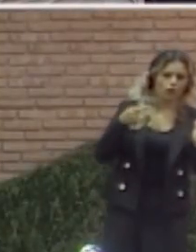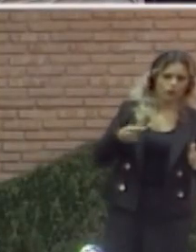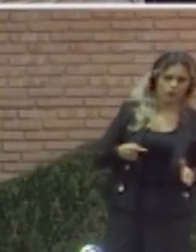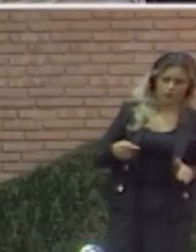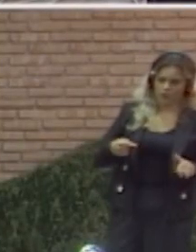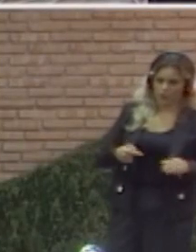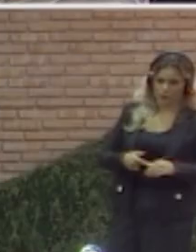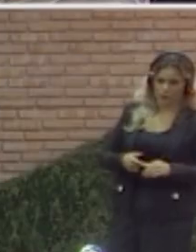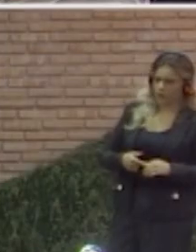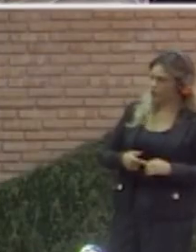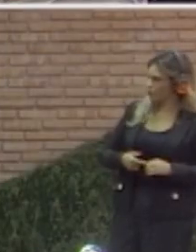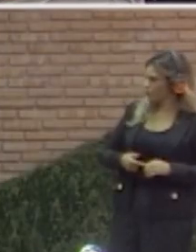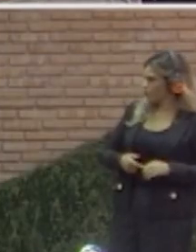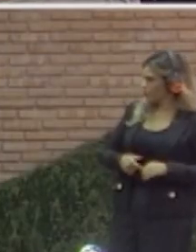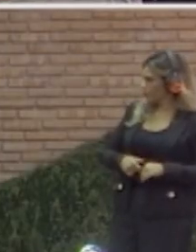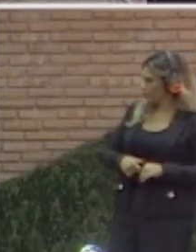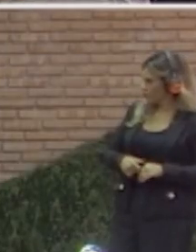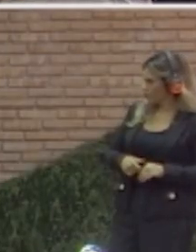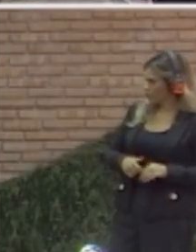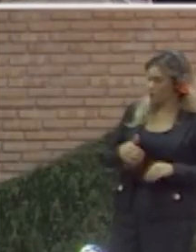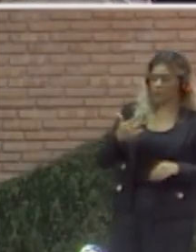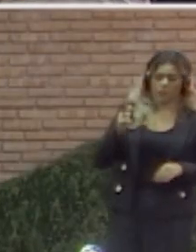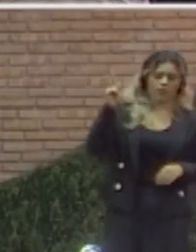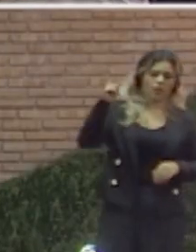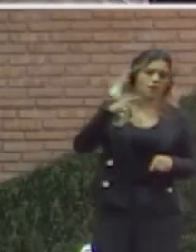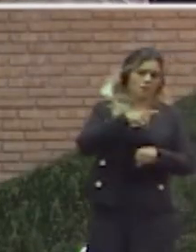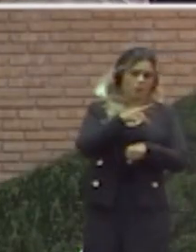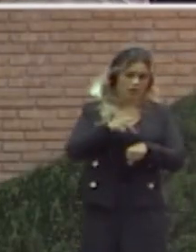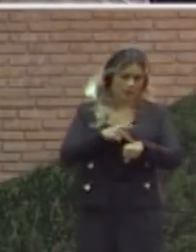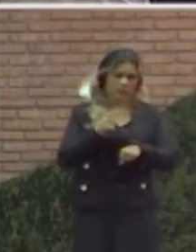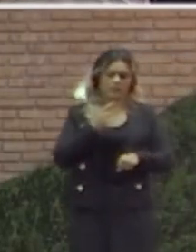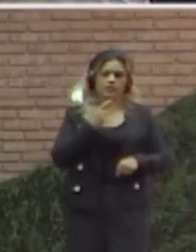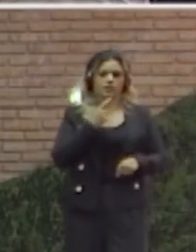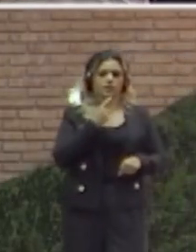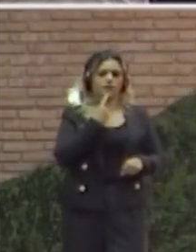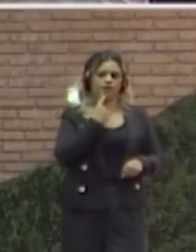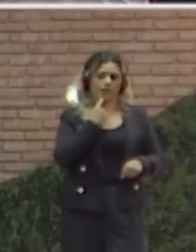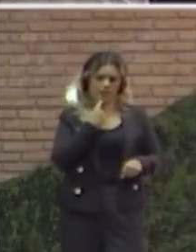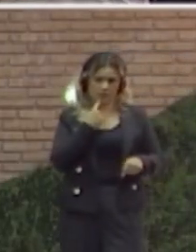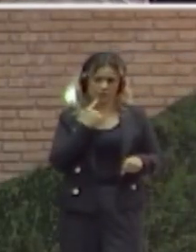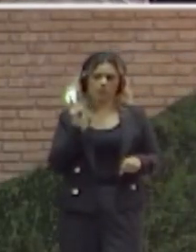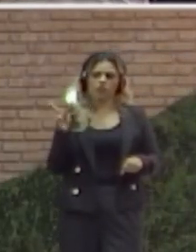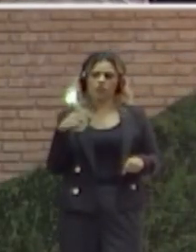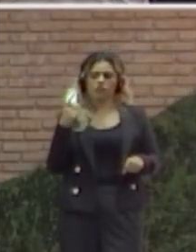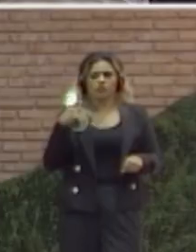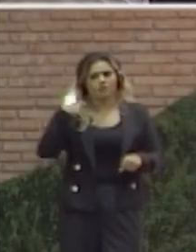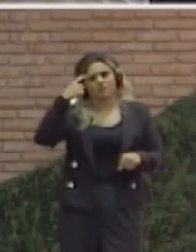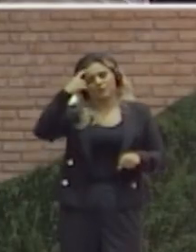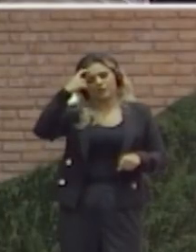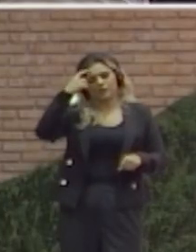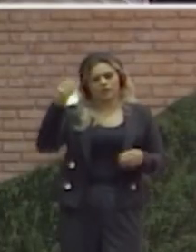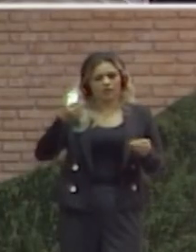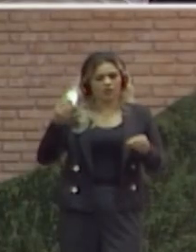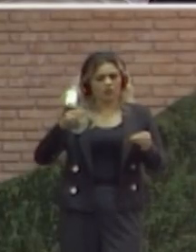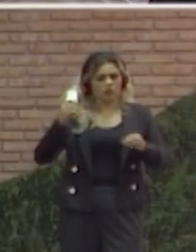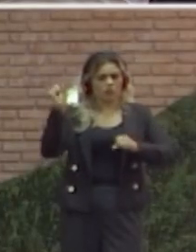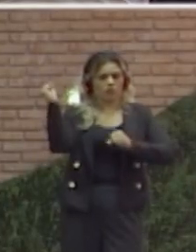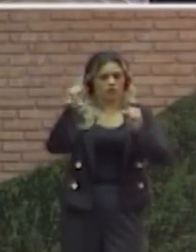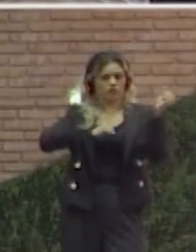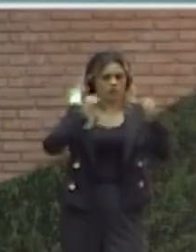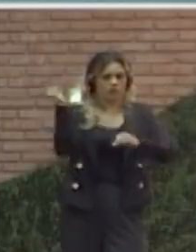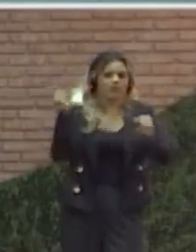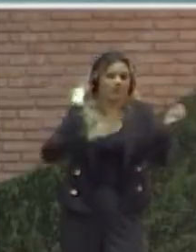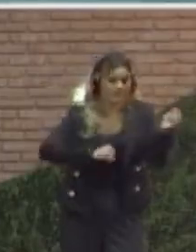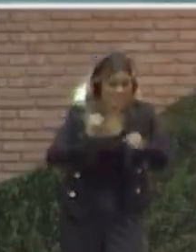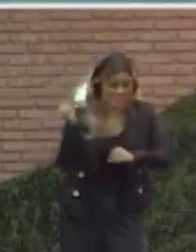For Finland, Na Finlândia, Se pensarmos na indústria como um todo, nós